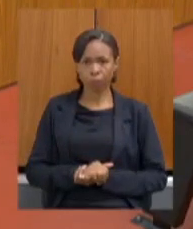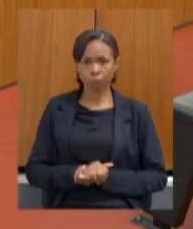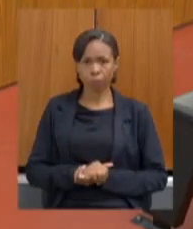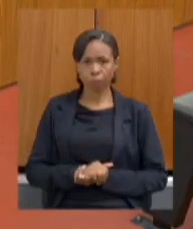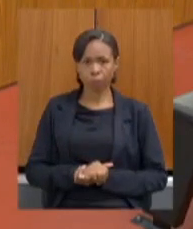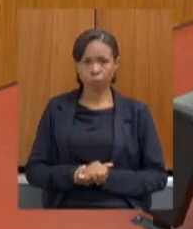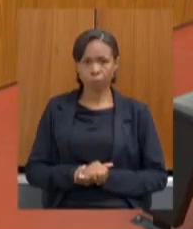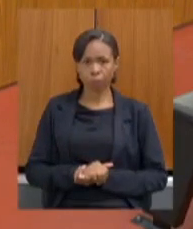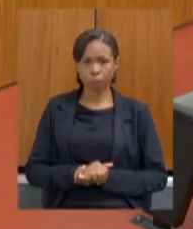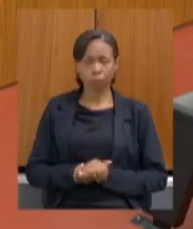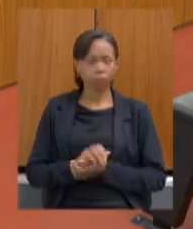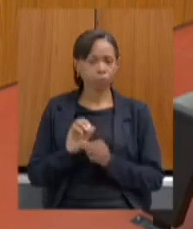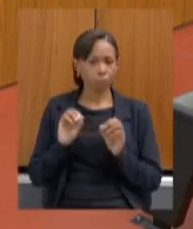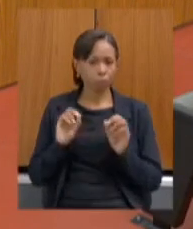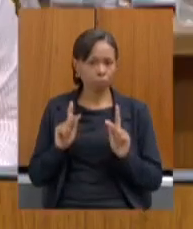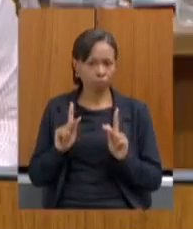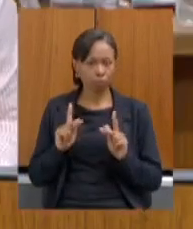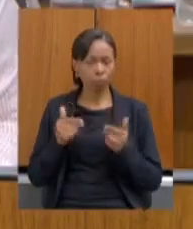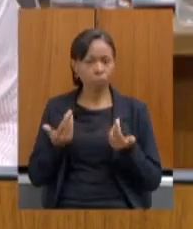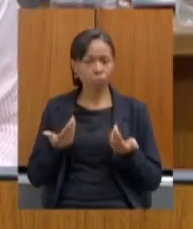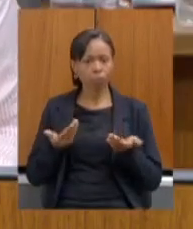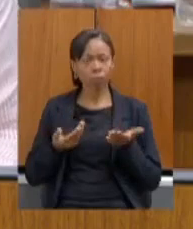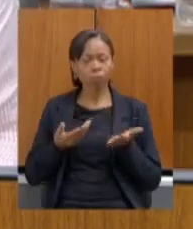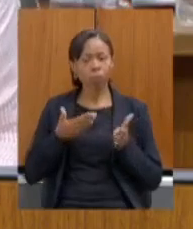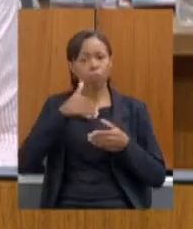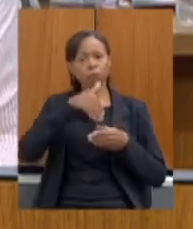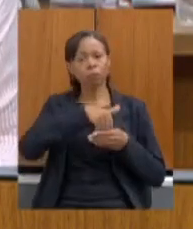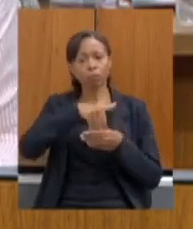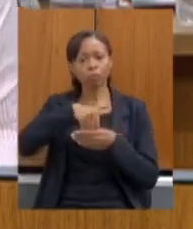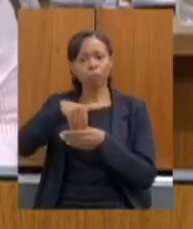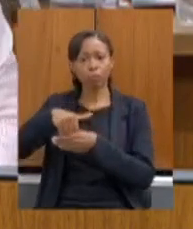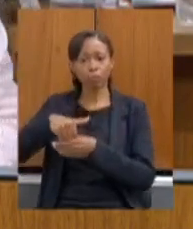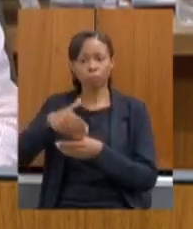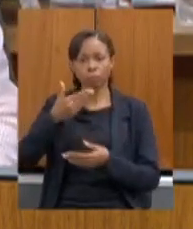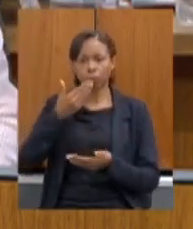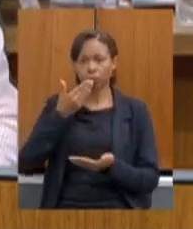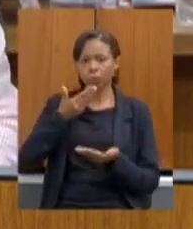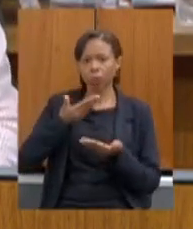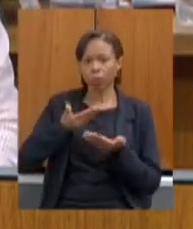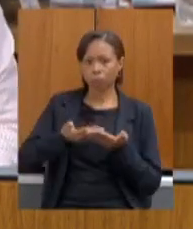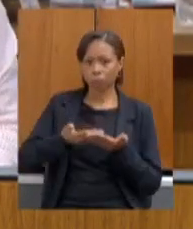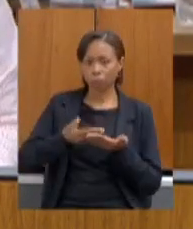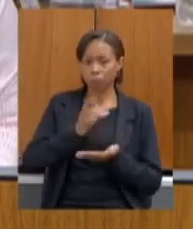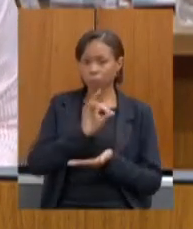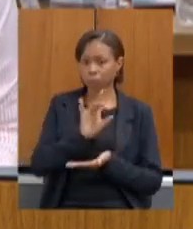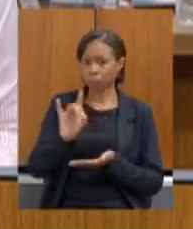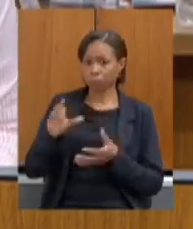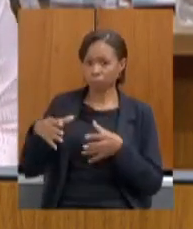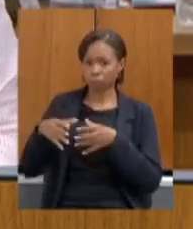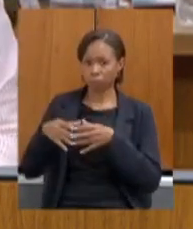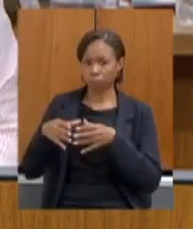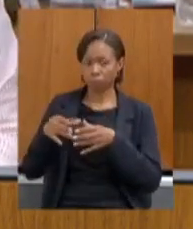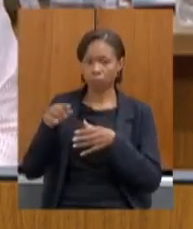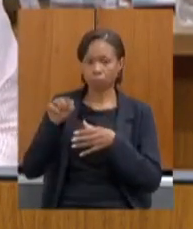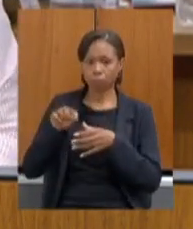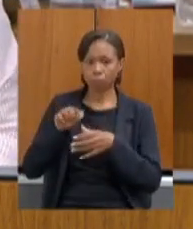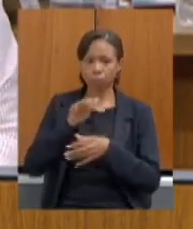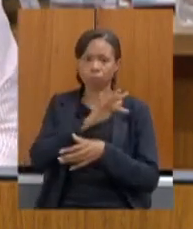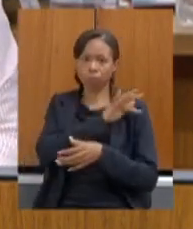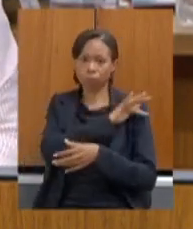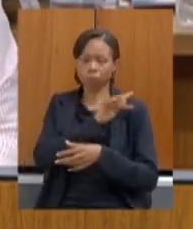Vamos então colocar em votação os requerimentos por comissão. Comissão de fiscalização